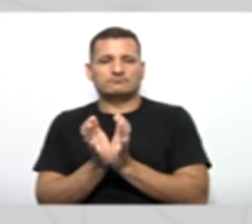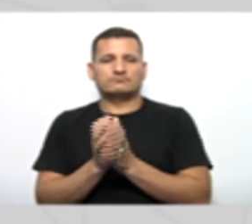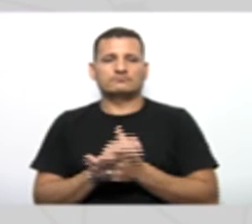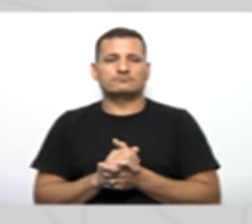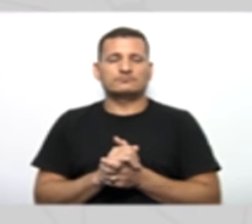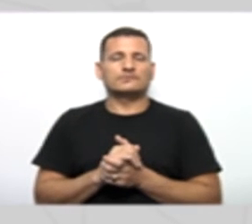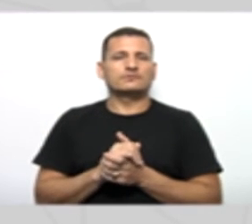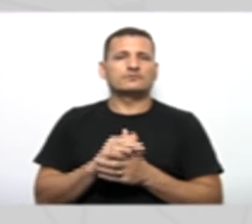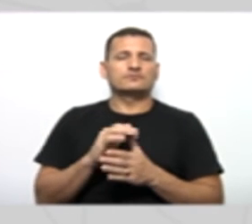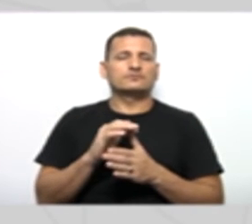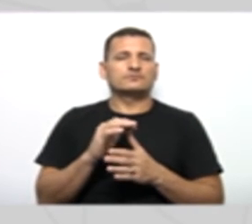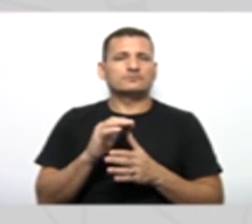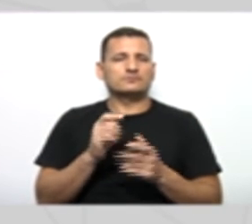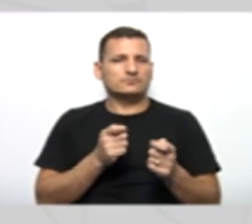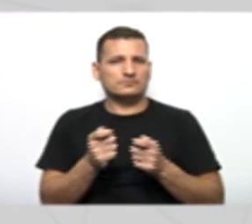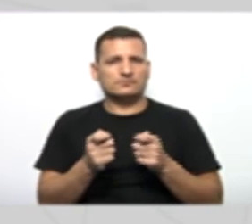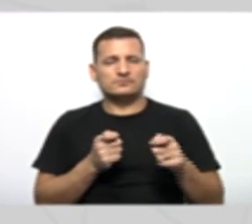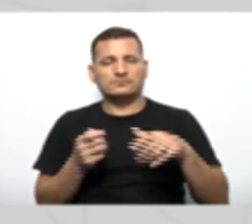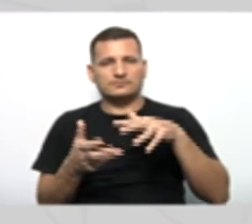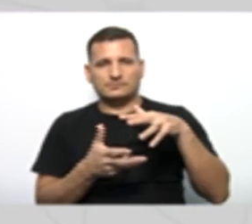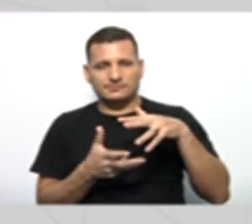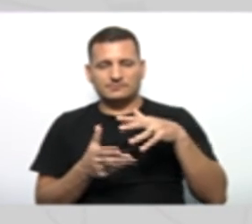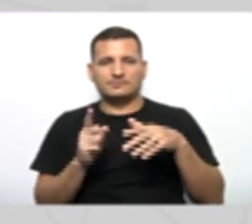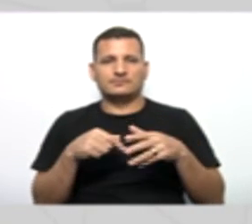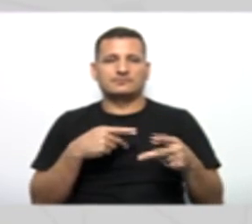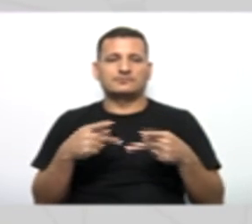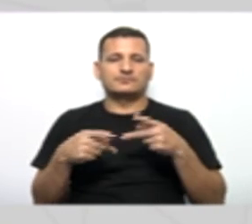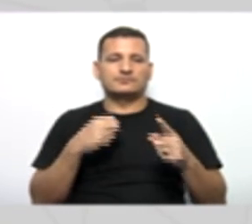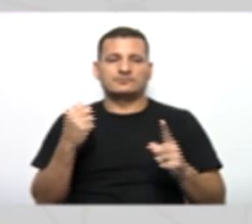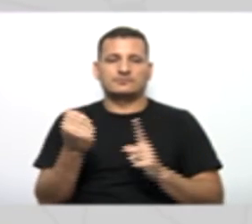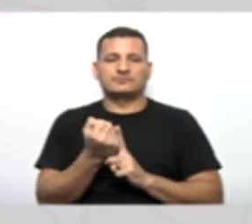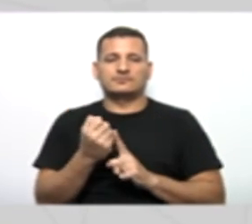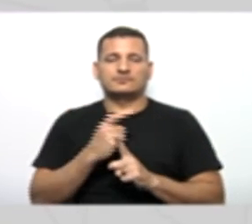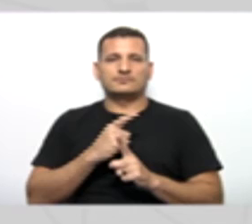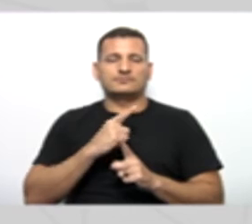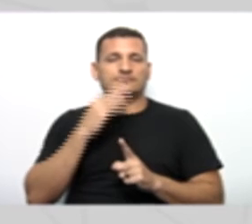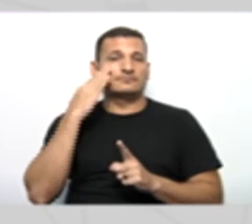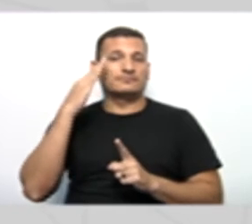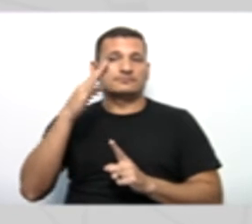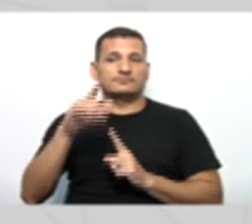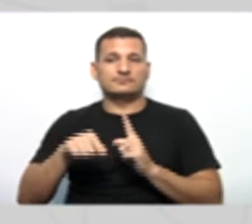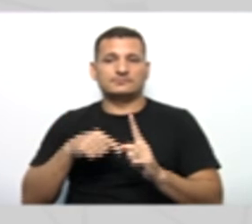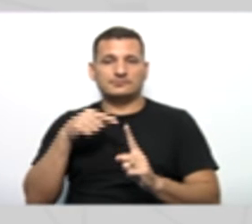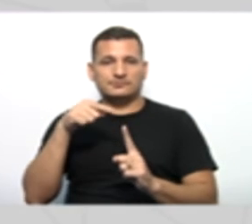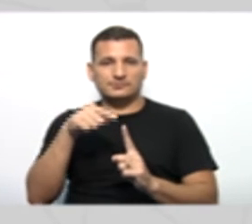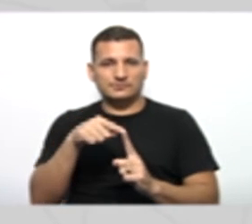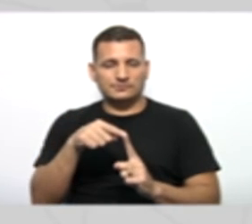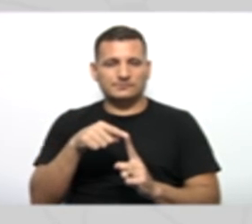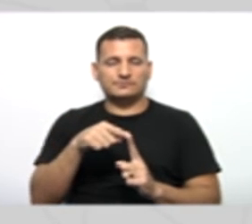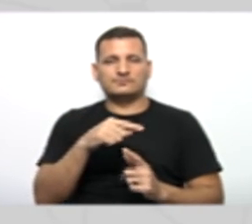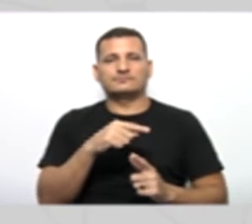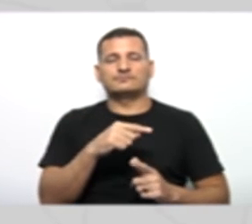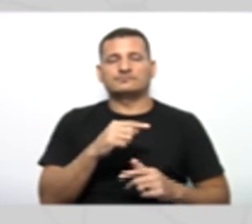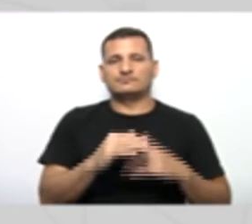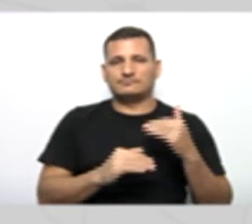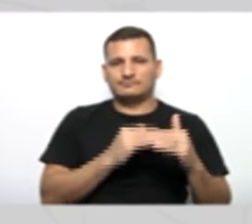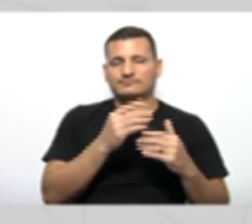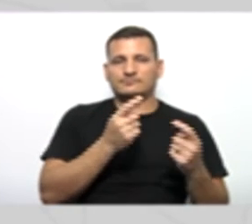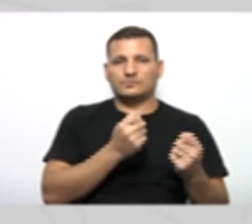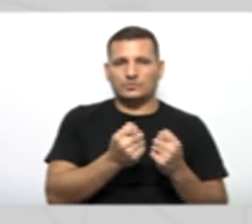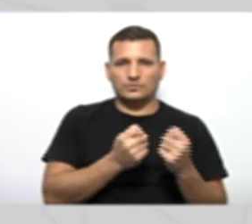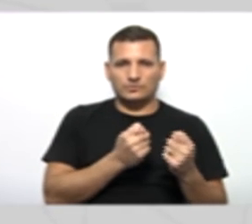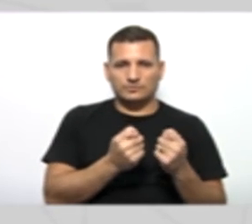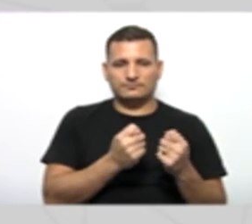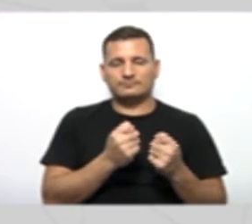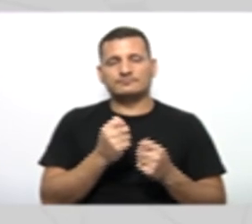projeto social que tem como principal objetivo o desenvolvimento econômico e